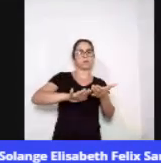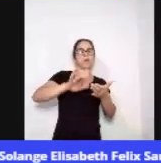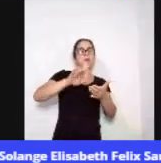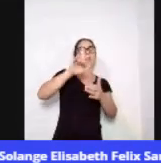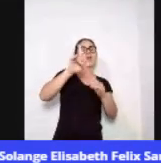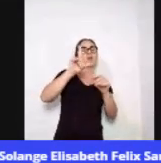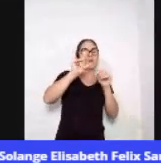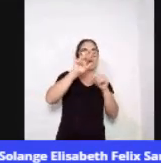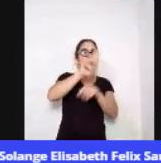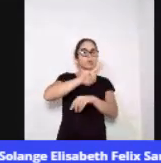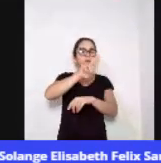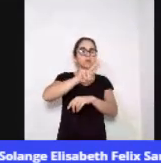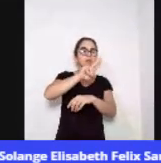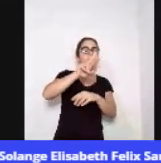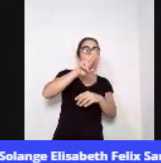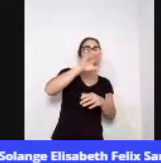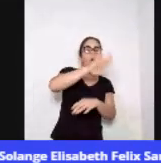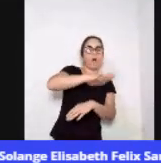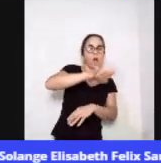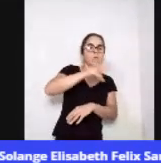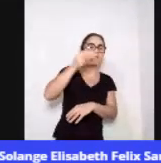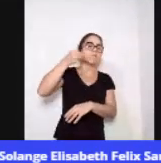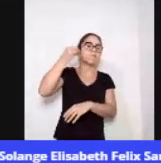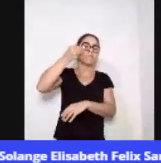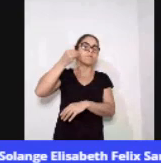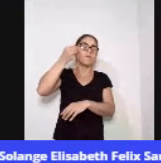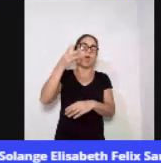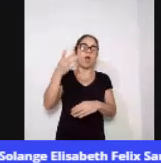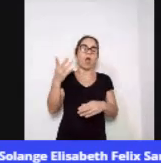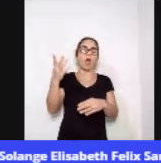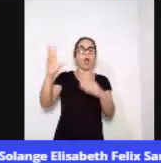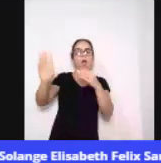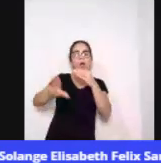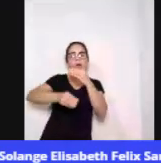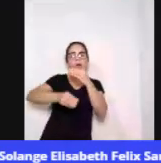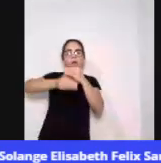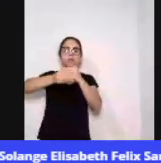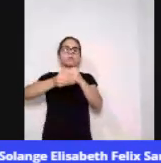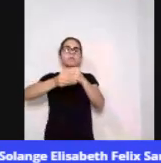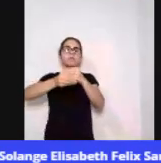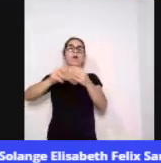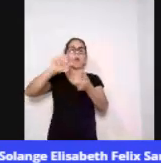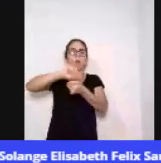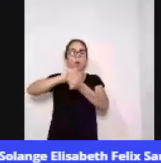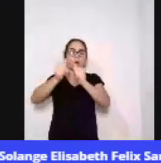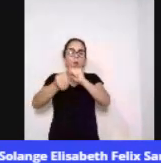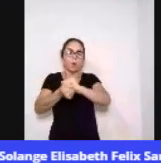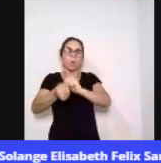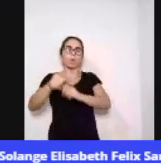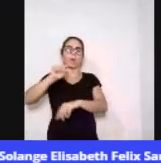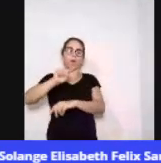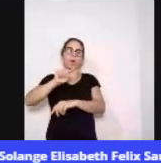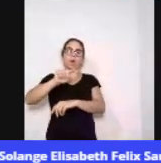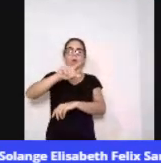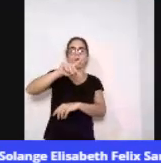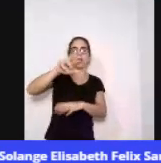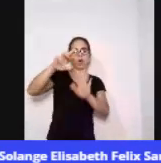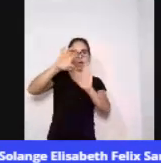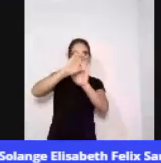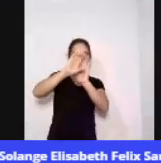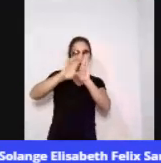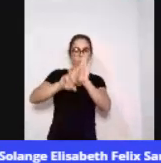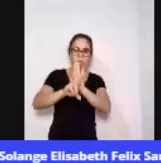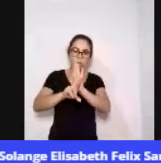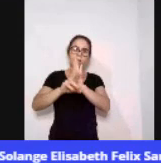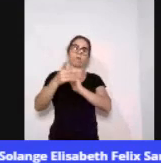no referencial curricular. Ela se encaixa em habilidades comuns, ela se encaixa em